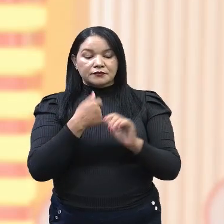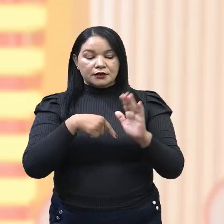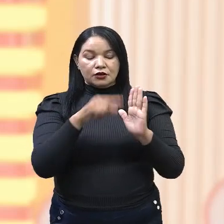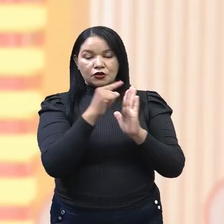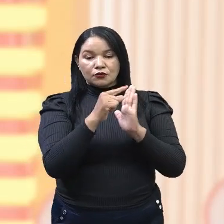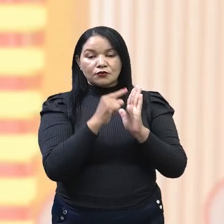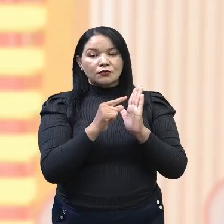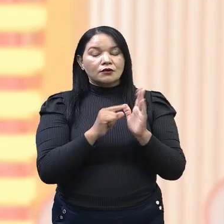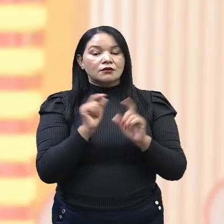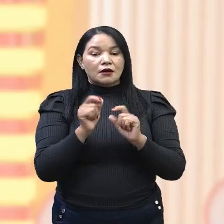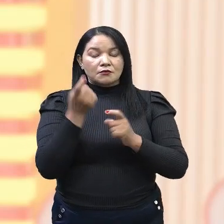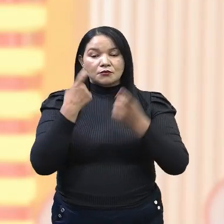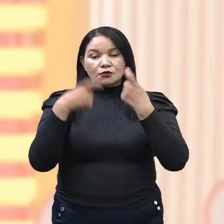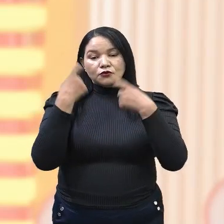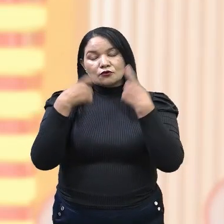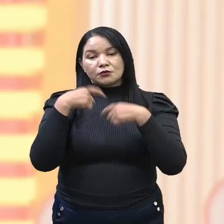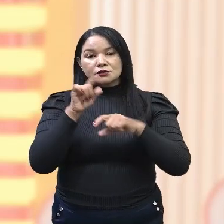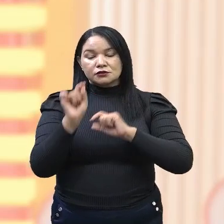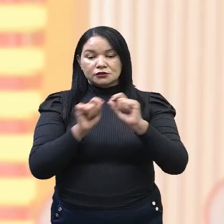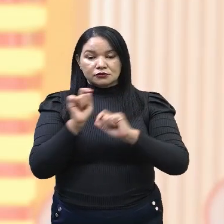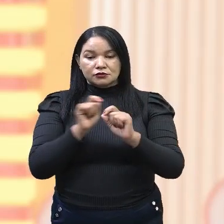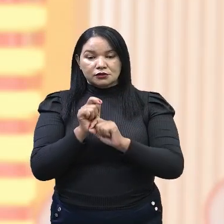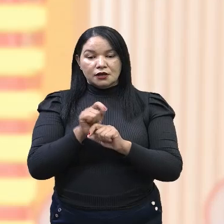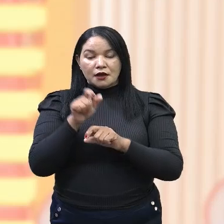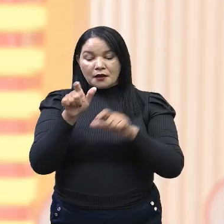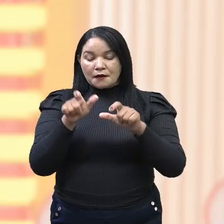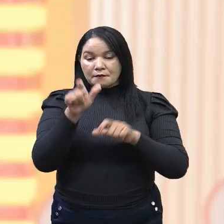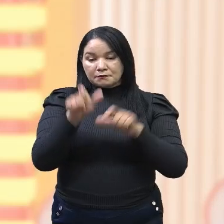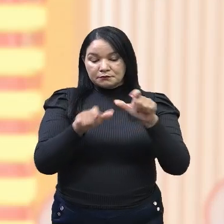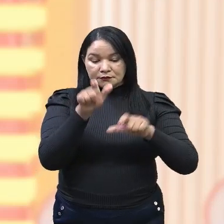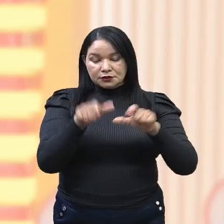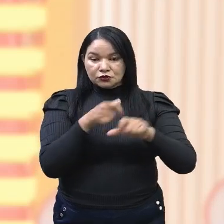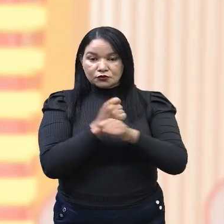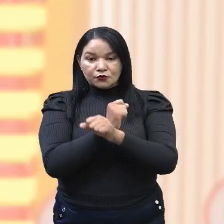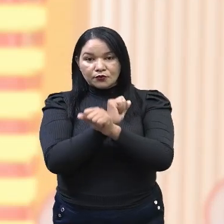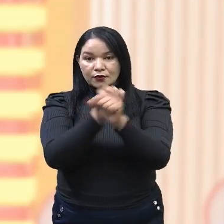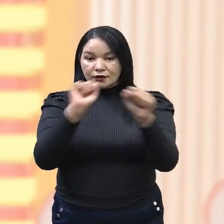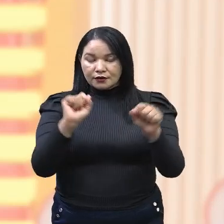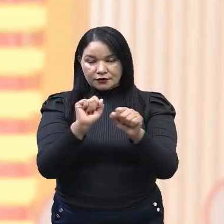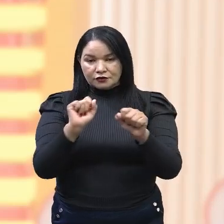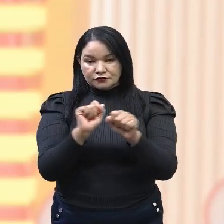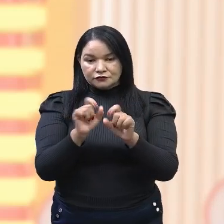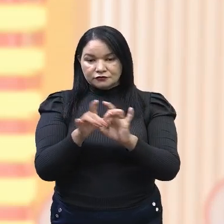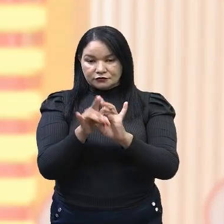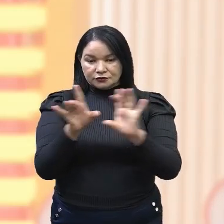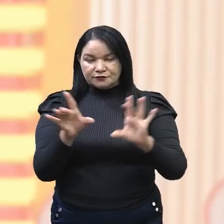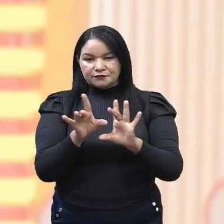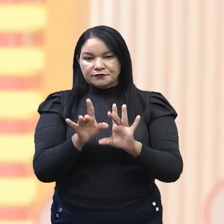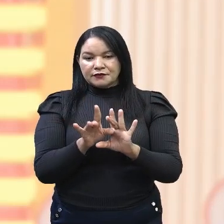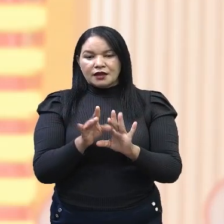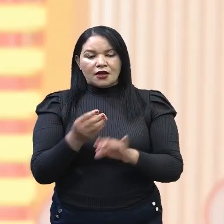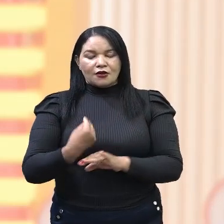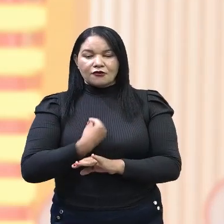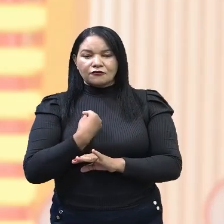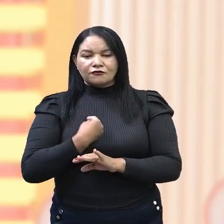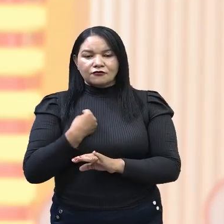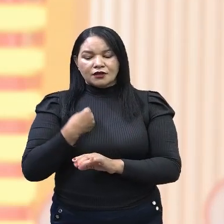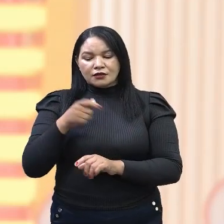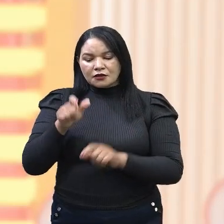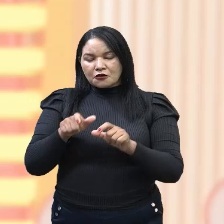ali a preocupação de tornar essas pessoas livres, né? Então, como é que ficou a vida da